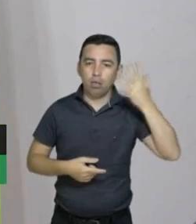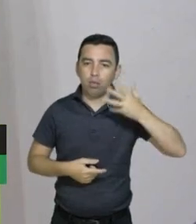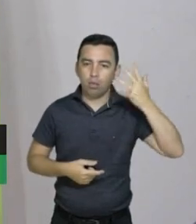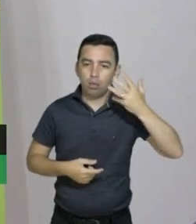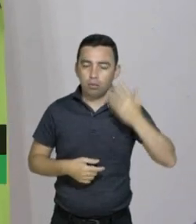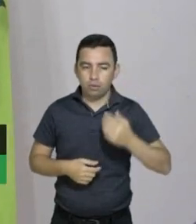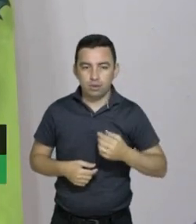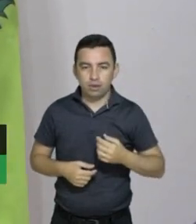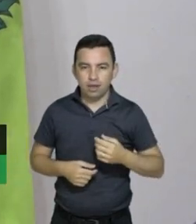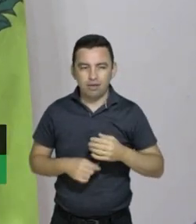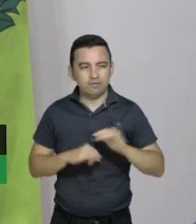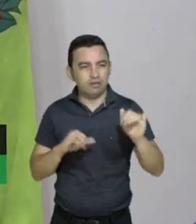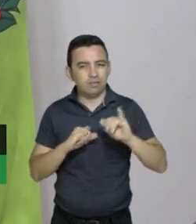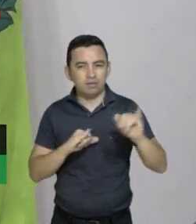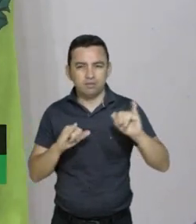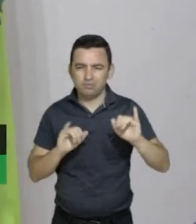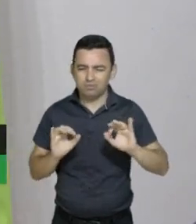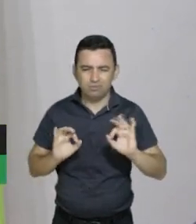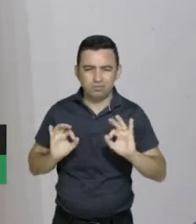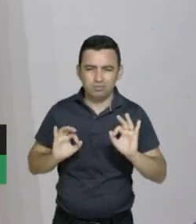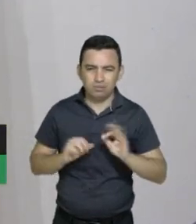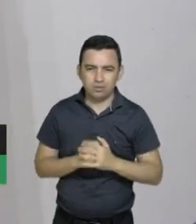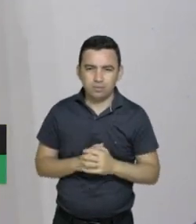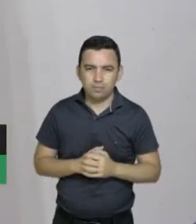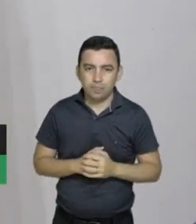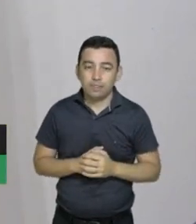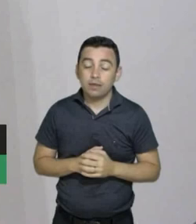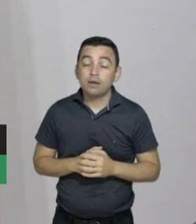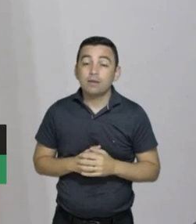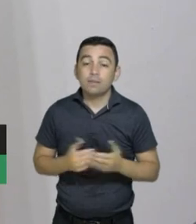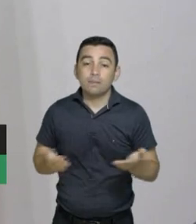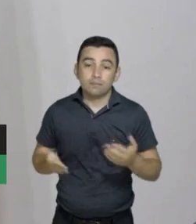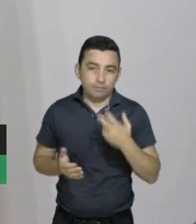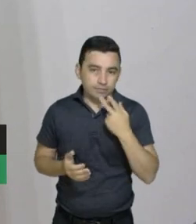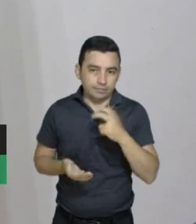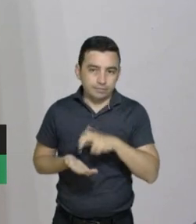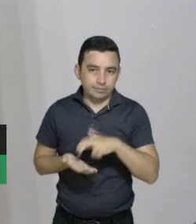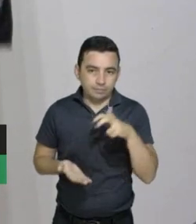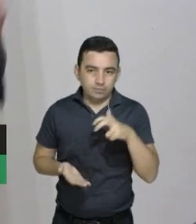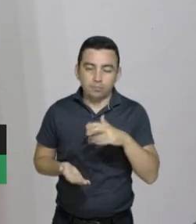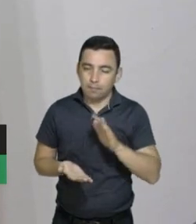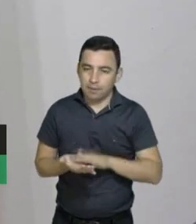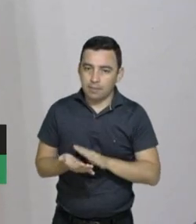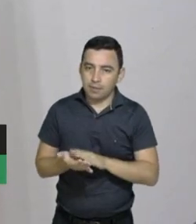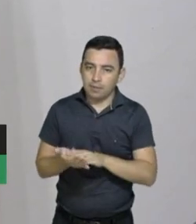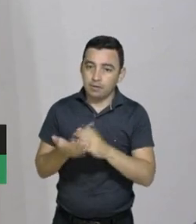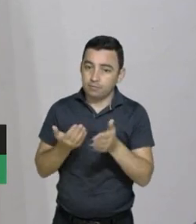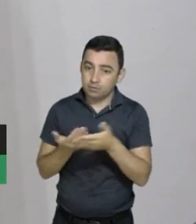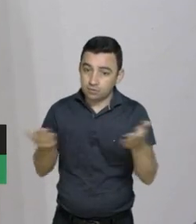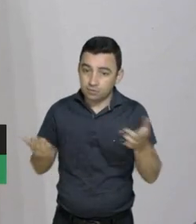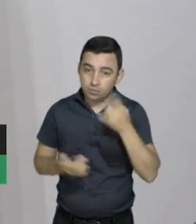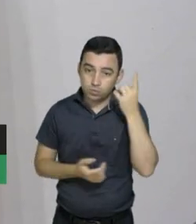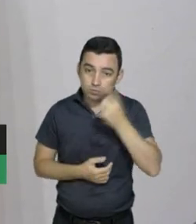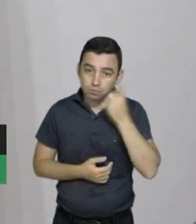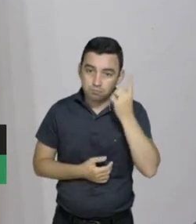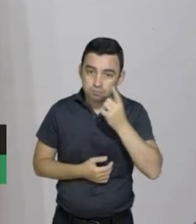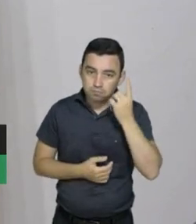jogar para torcida plenário de manhã e aqui eu quero parabenizar o deputado